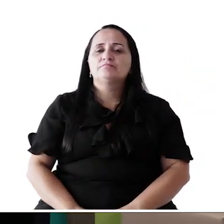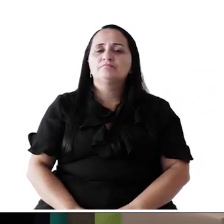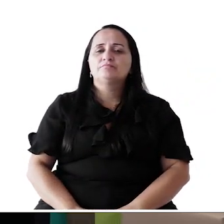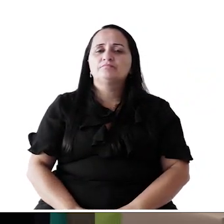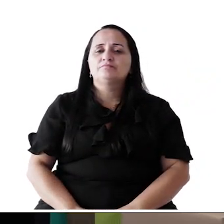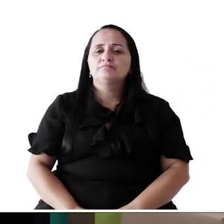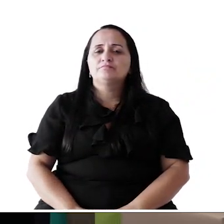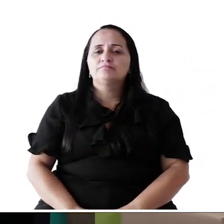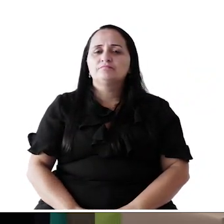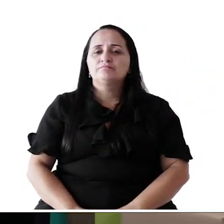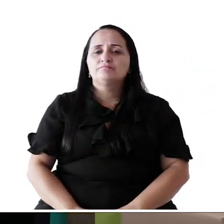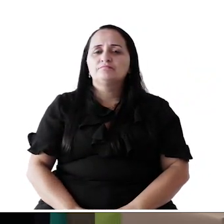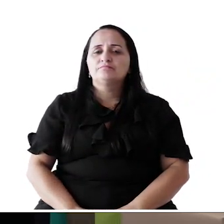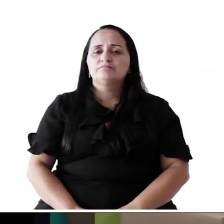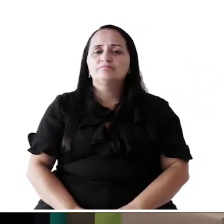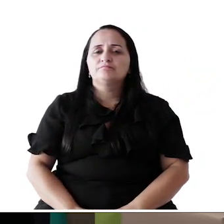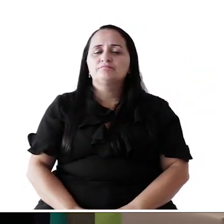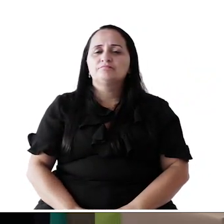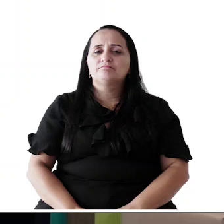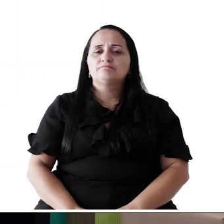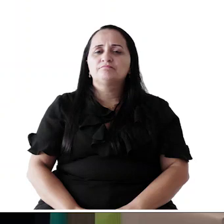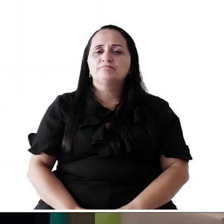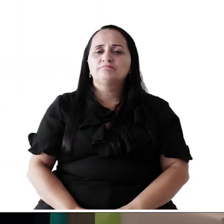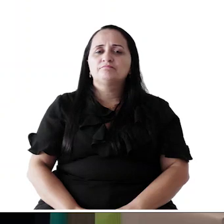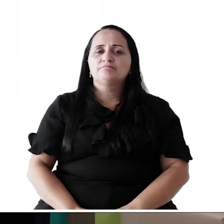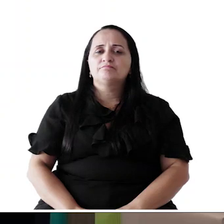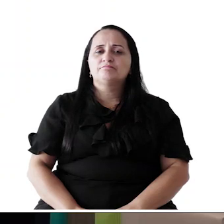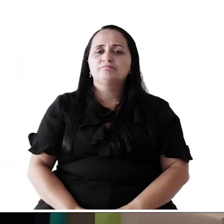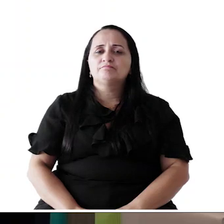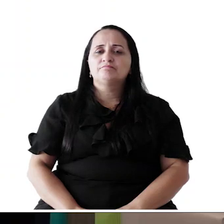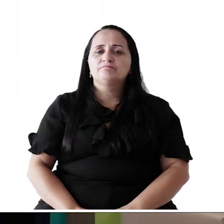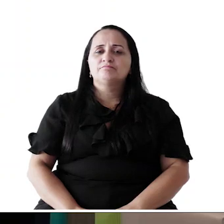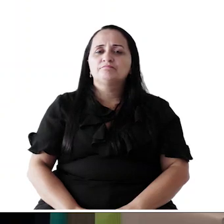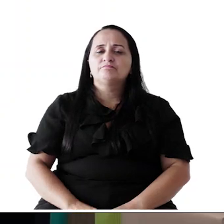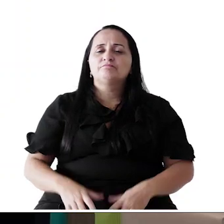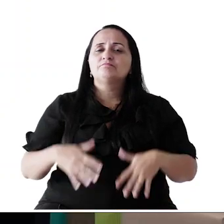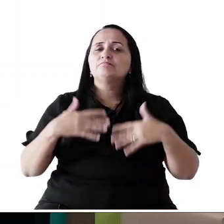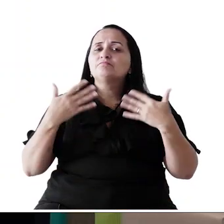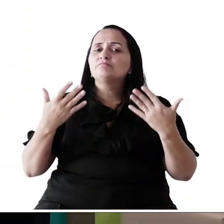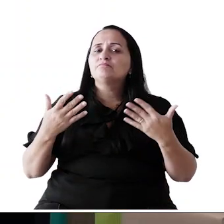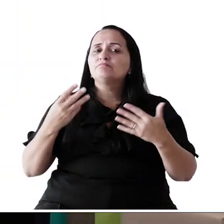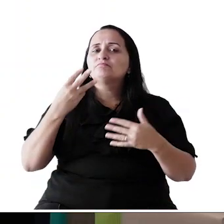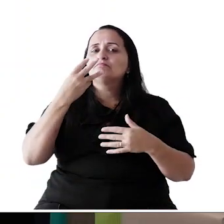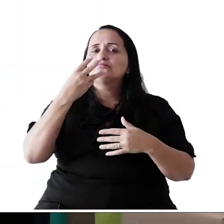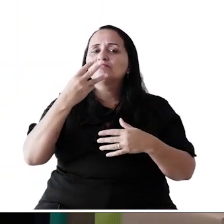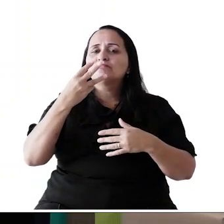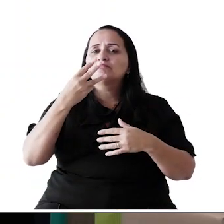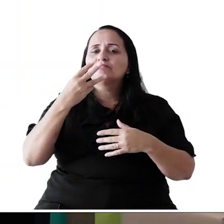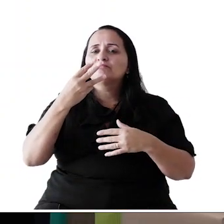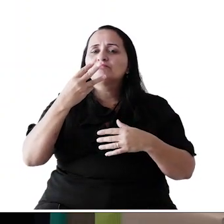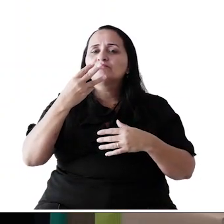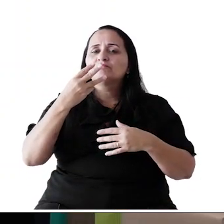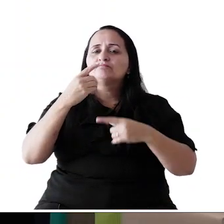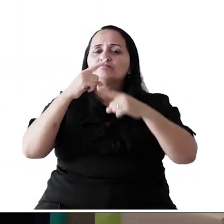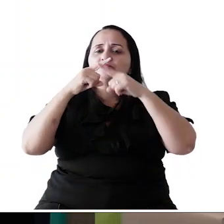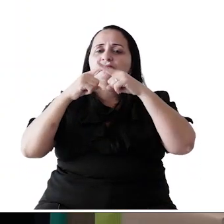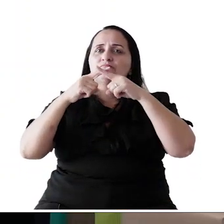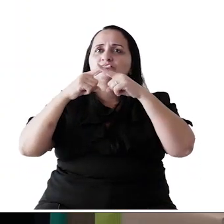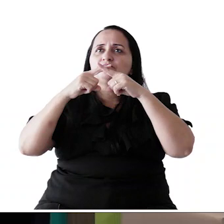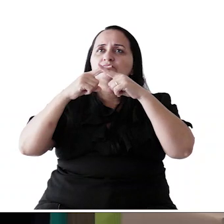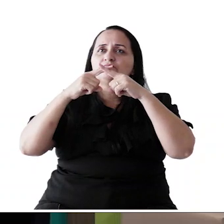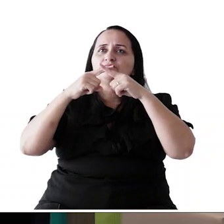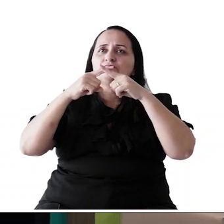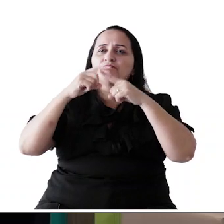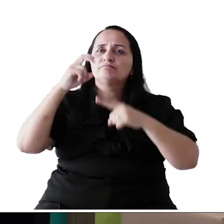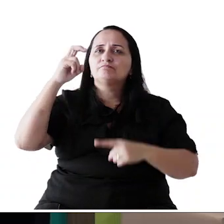unidade. 5. Qual número multiplicado por 3 corresponde ao valor de 15?